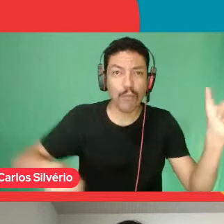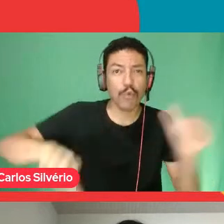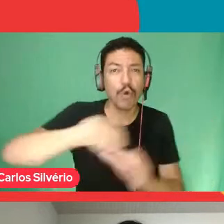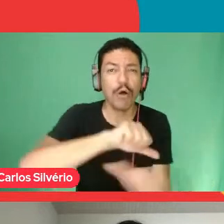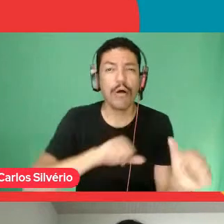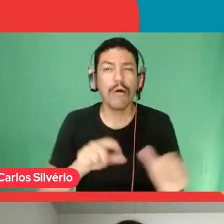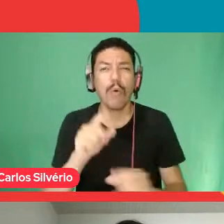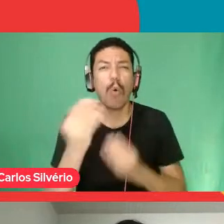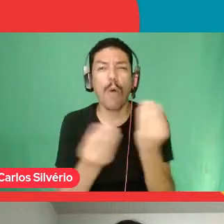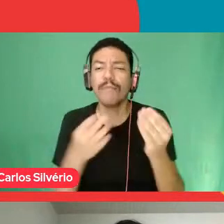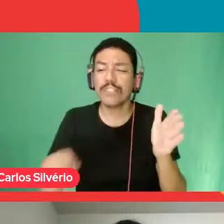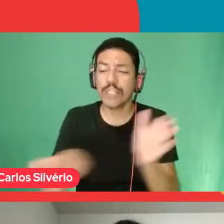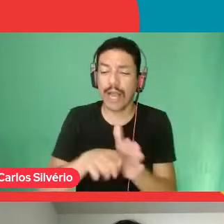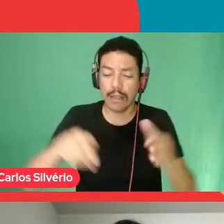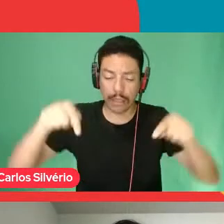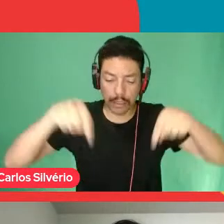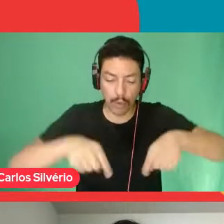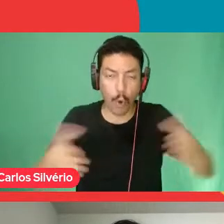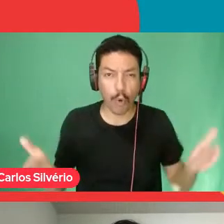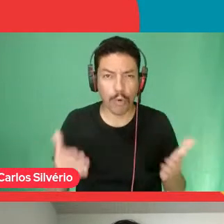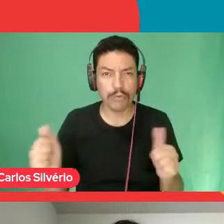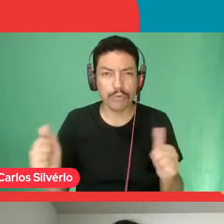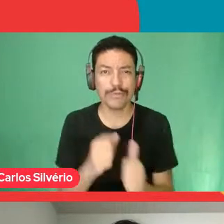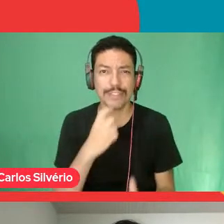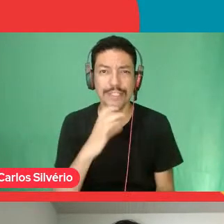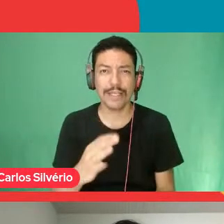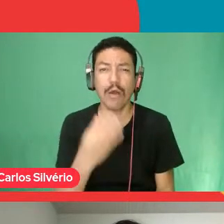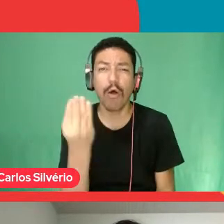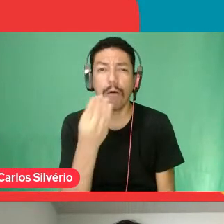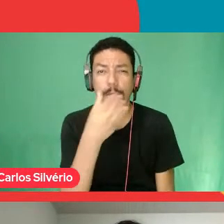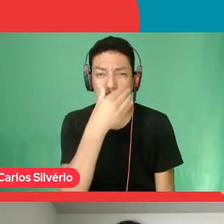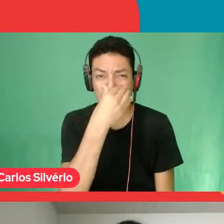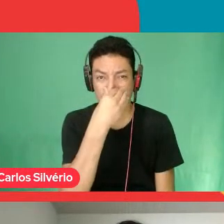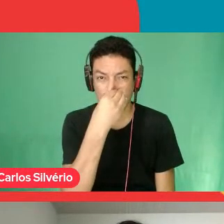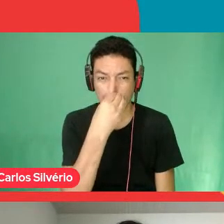te trouxe a estar aqui com a gente hoje na CIT?